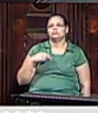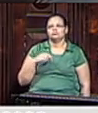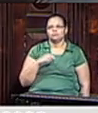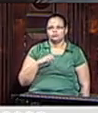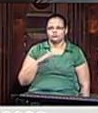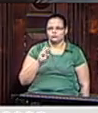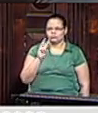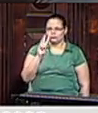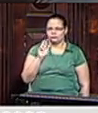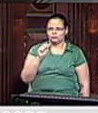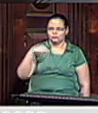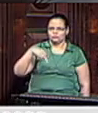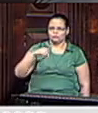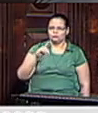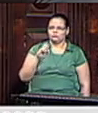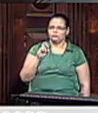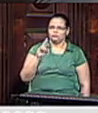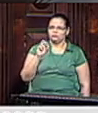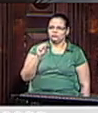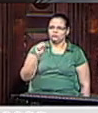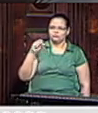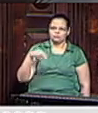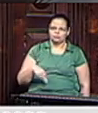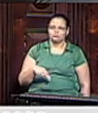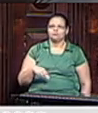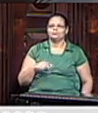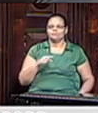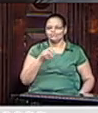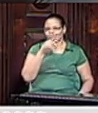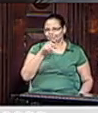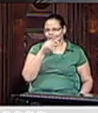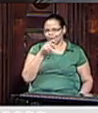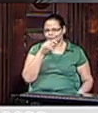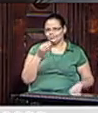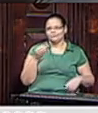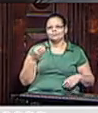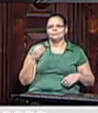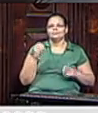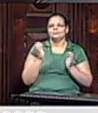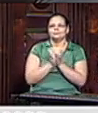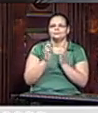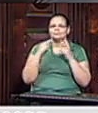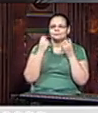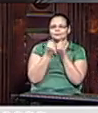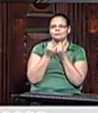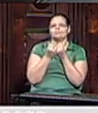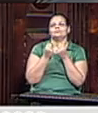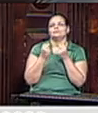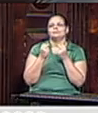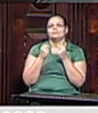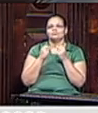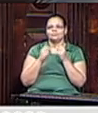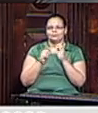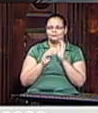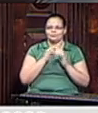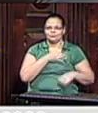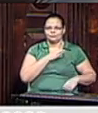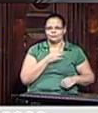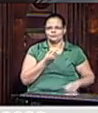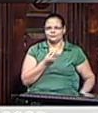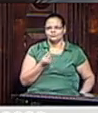Mohamed, Anderson Nogueira e Dr. Sadi Noel. Pendendo de pareceres da Comissão de Orçamento, Finanças, Fiscalização Financeira e